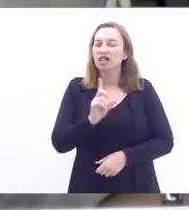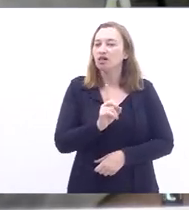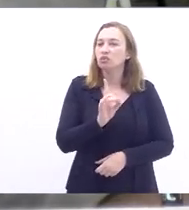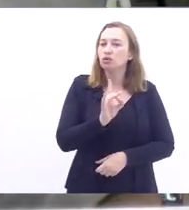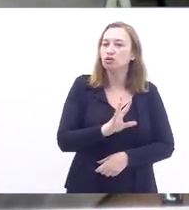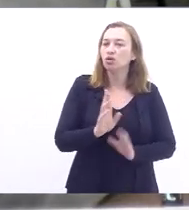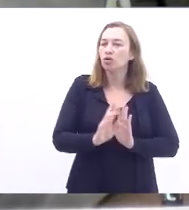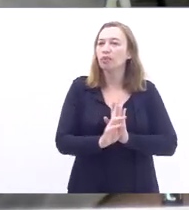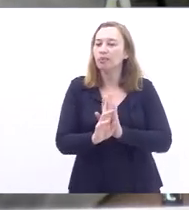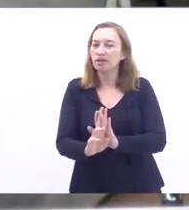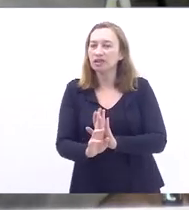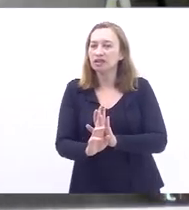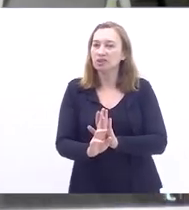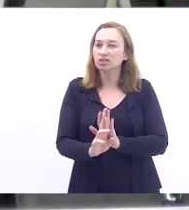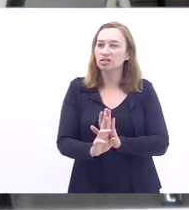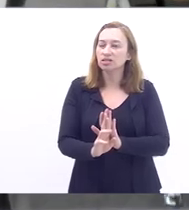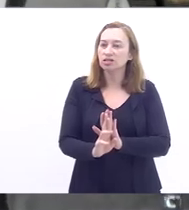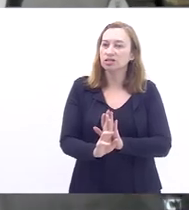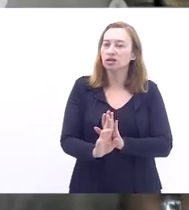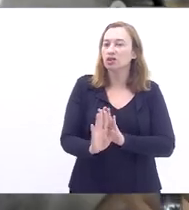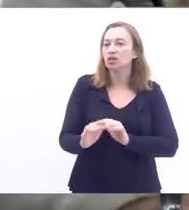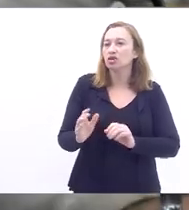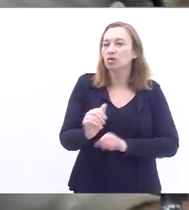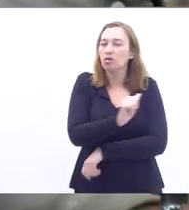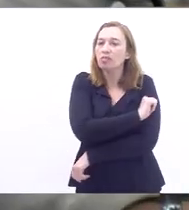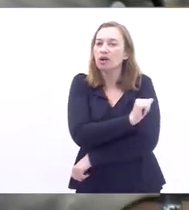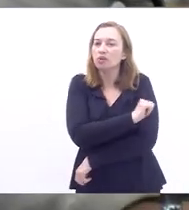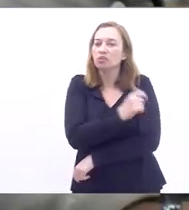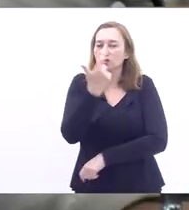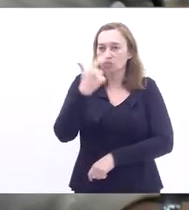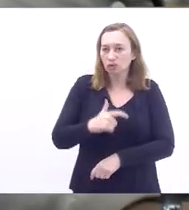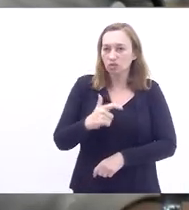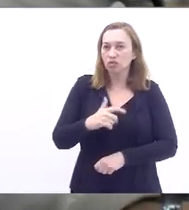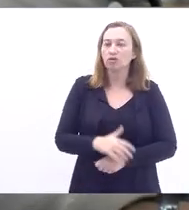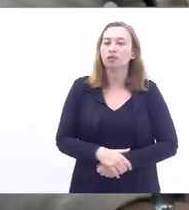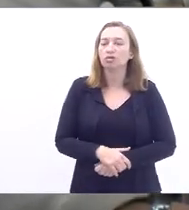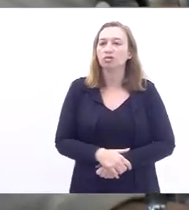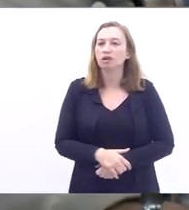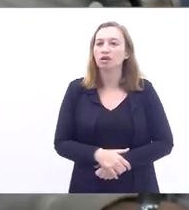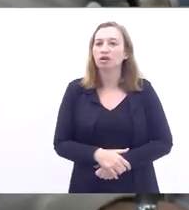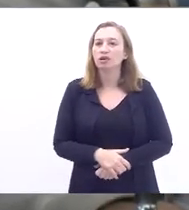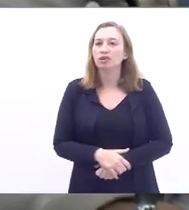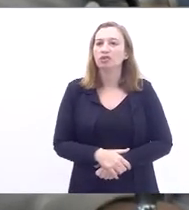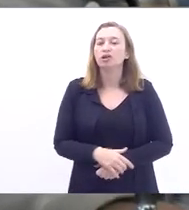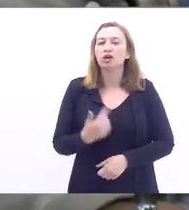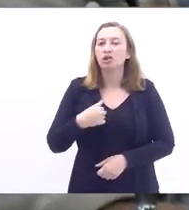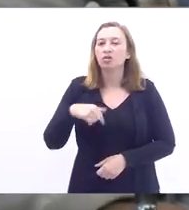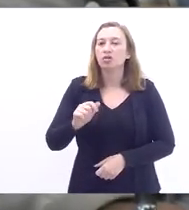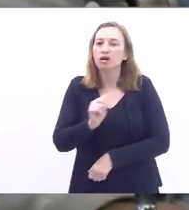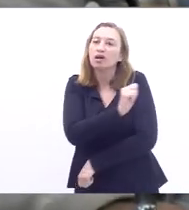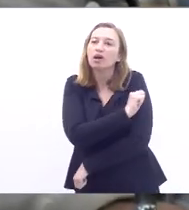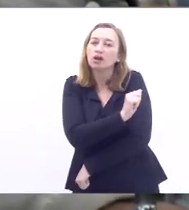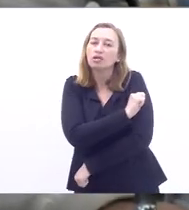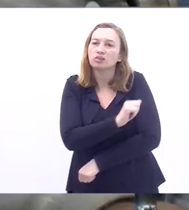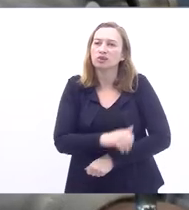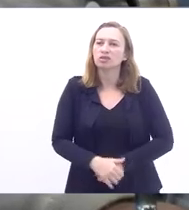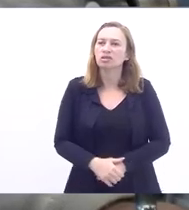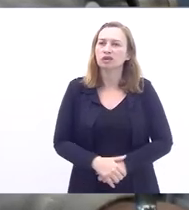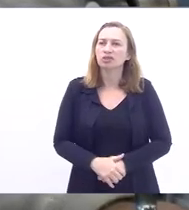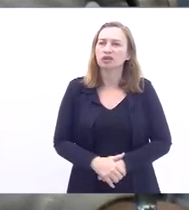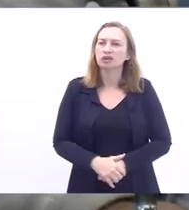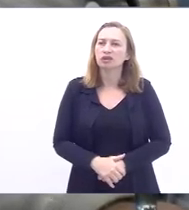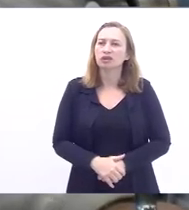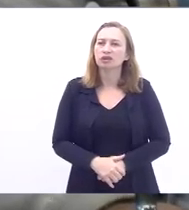só quando representante de uma entidade estudantil Mas também como estudante da universidade é eu fui uma das estudantes que